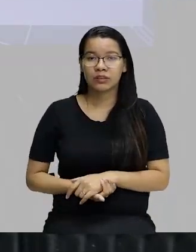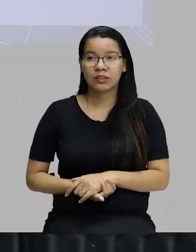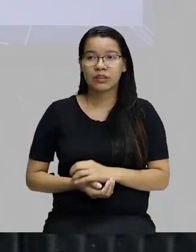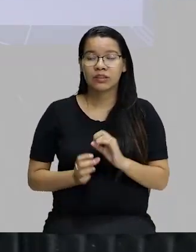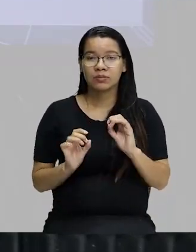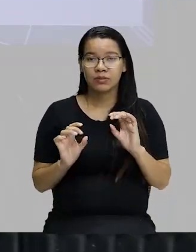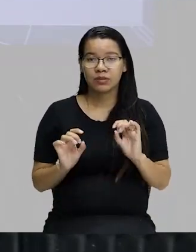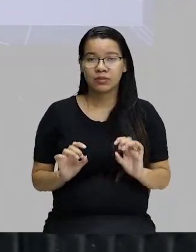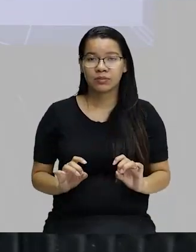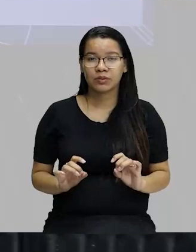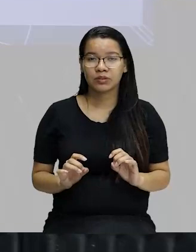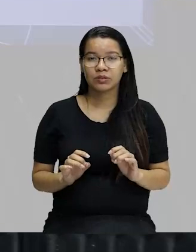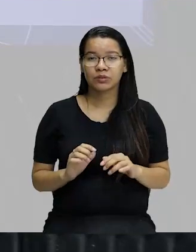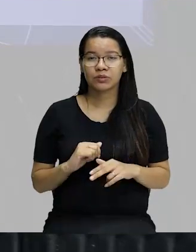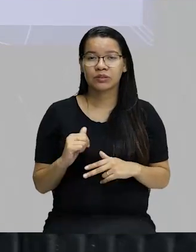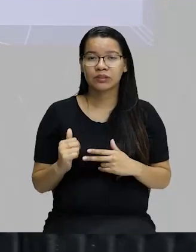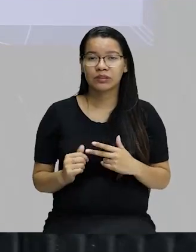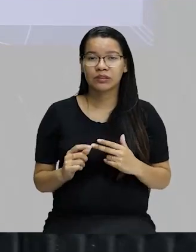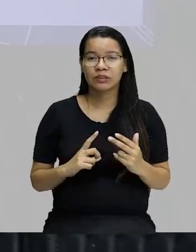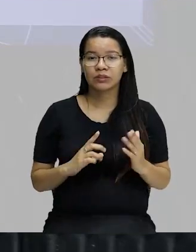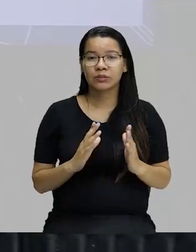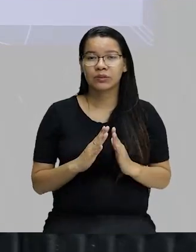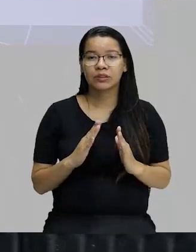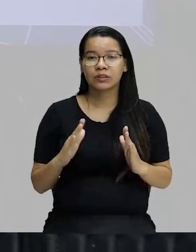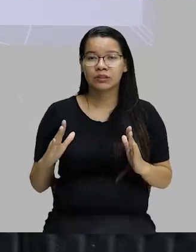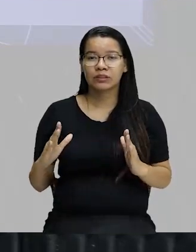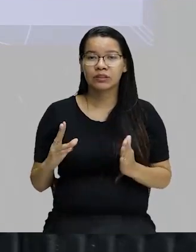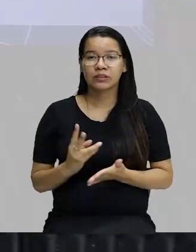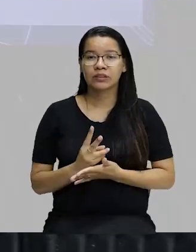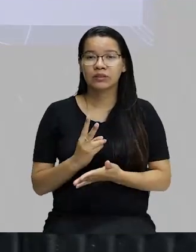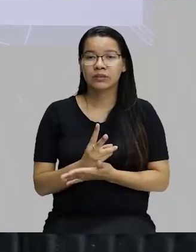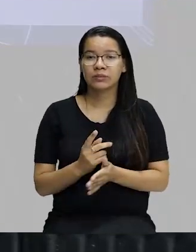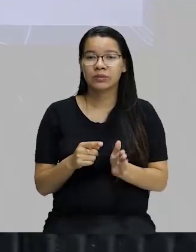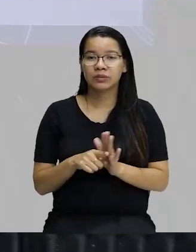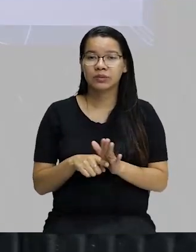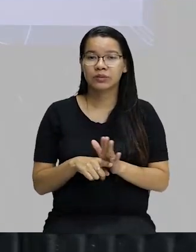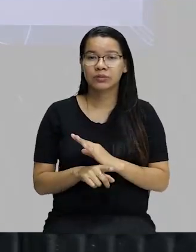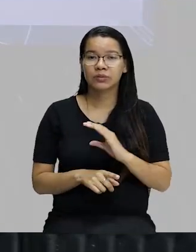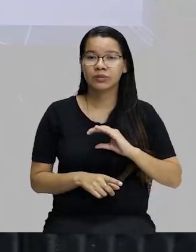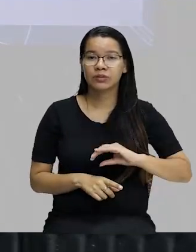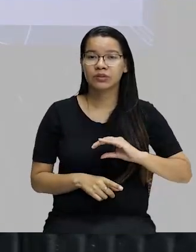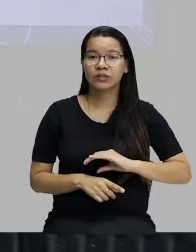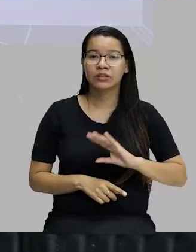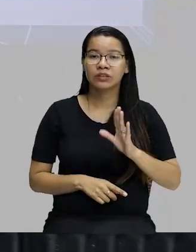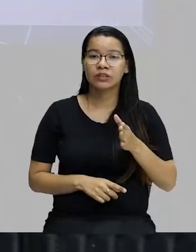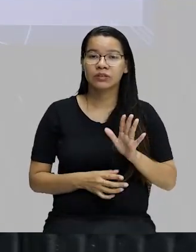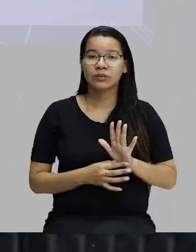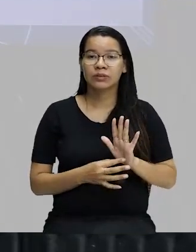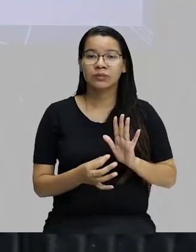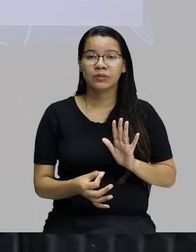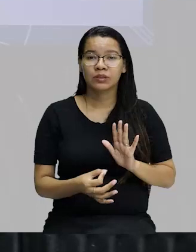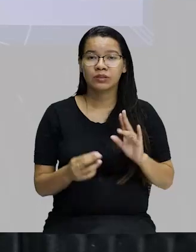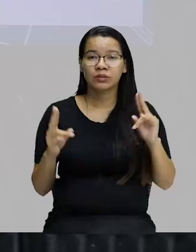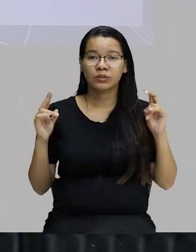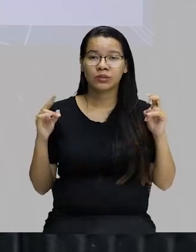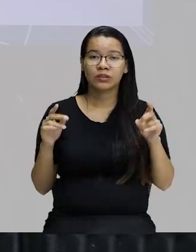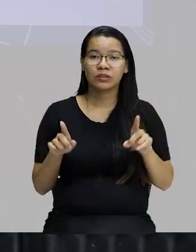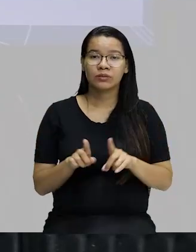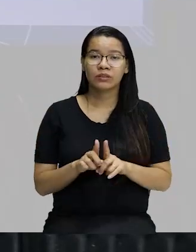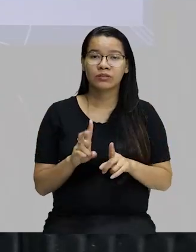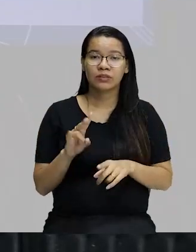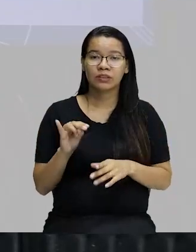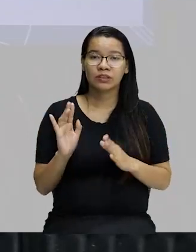segue um padrão de sempre colocar as questões em português, isso já vai te dar pistas sobre o assunto e vai te direcionar